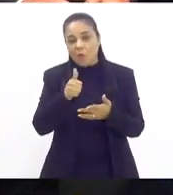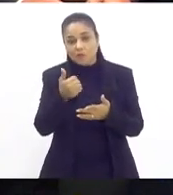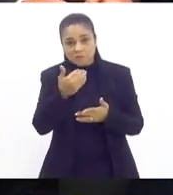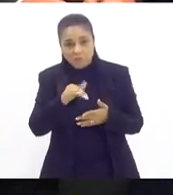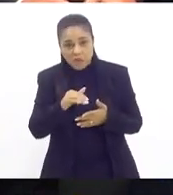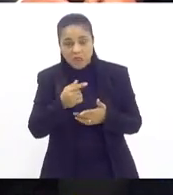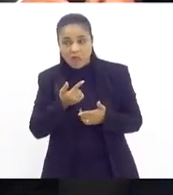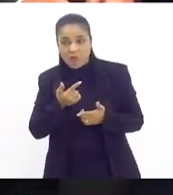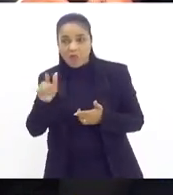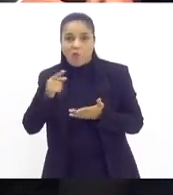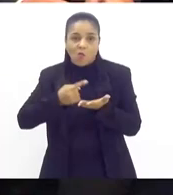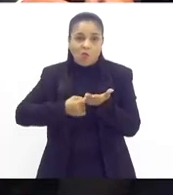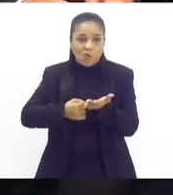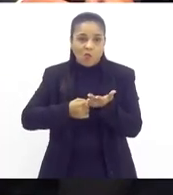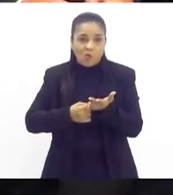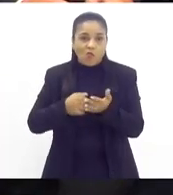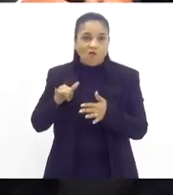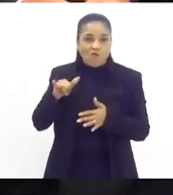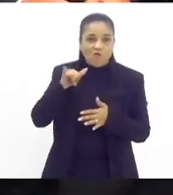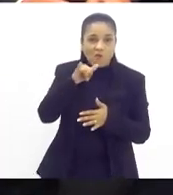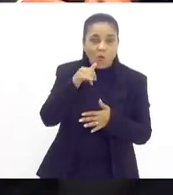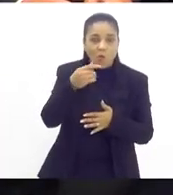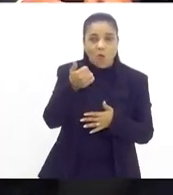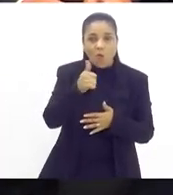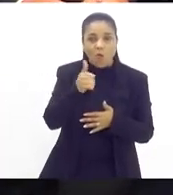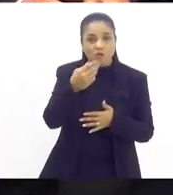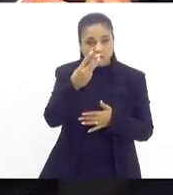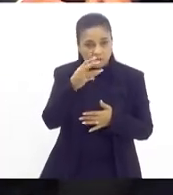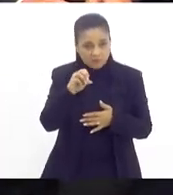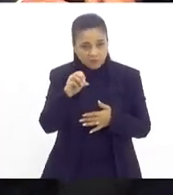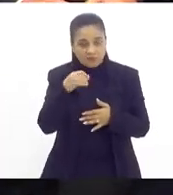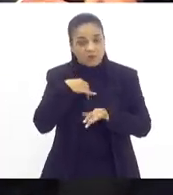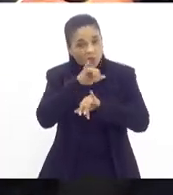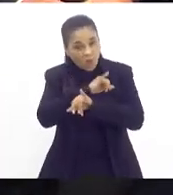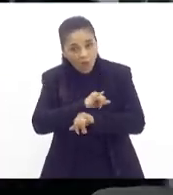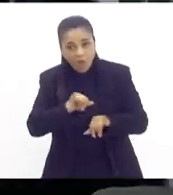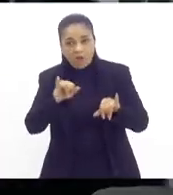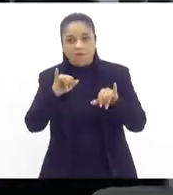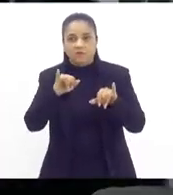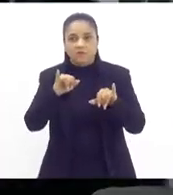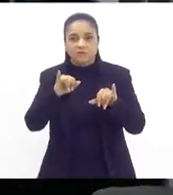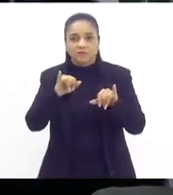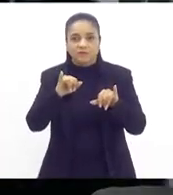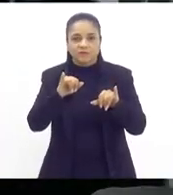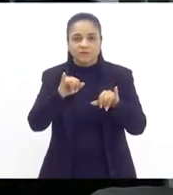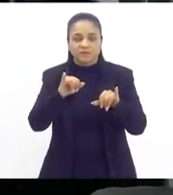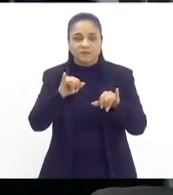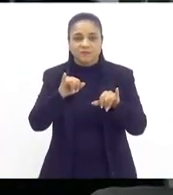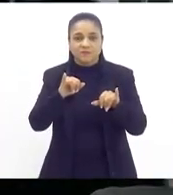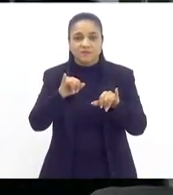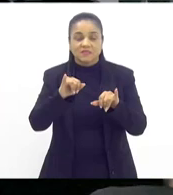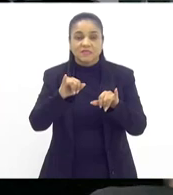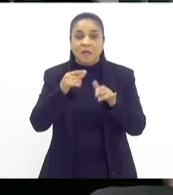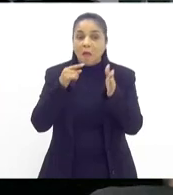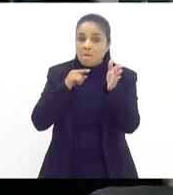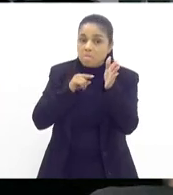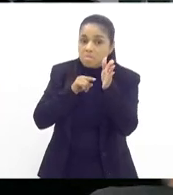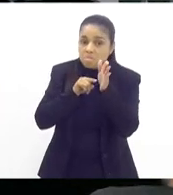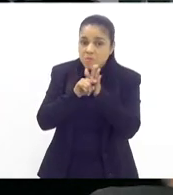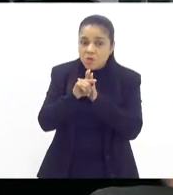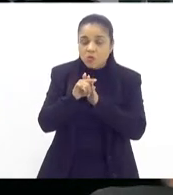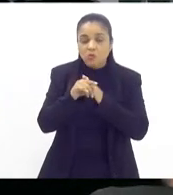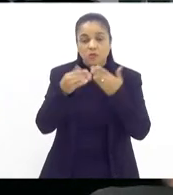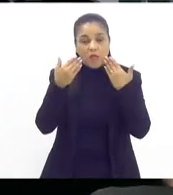compromisso, voo 11h30, e estou reafirmando aqui, só se apresenta e manda direto a